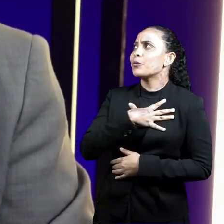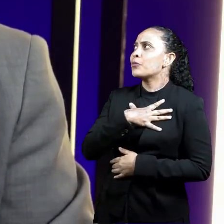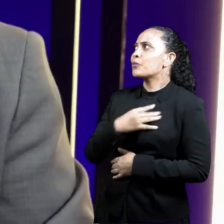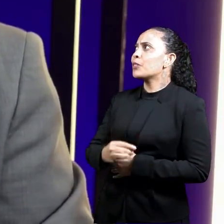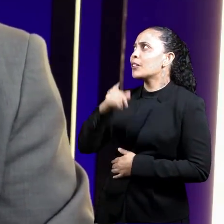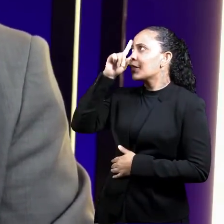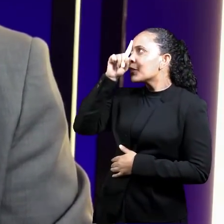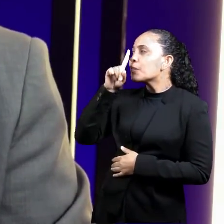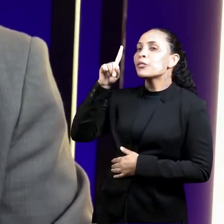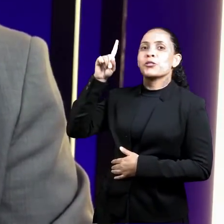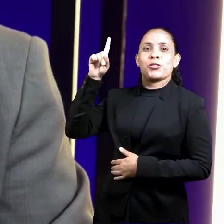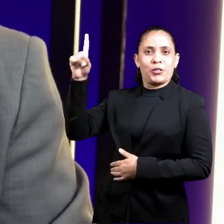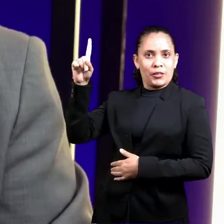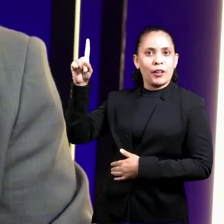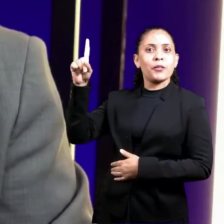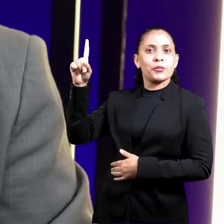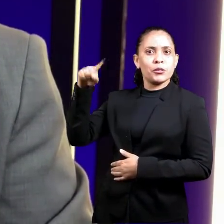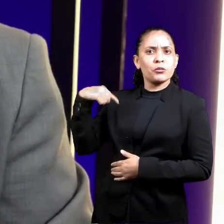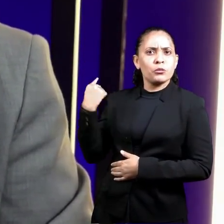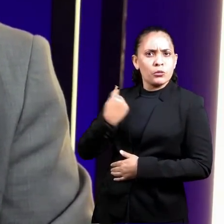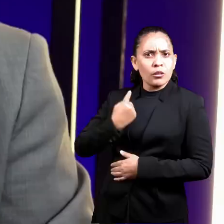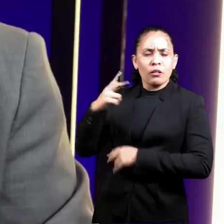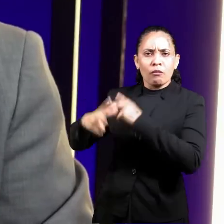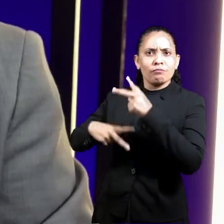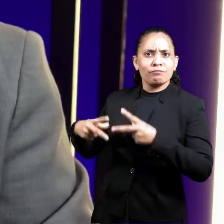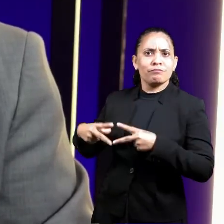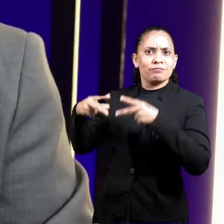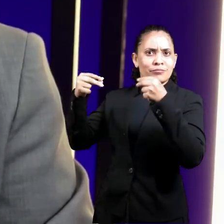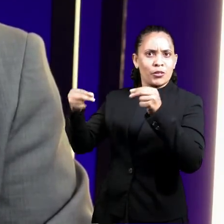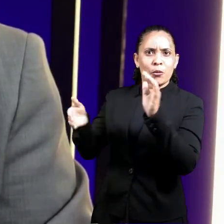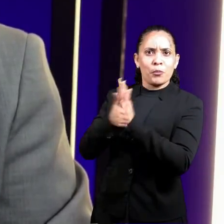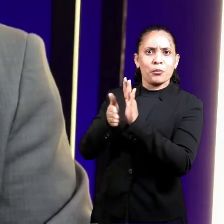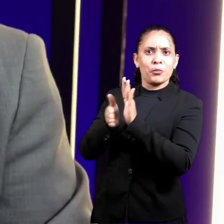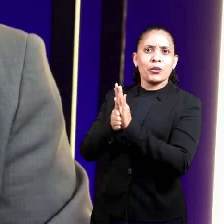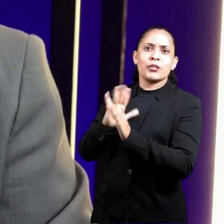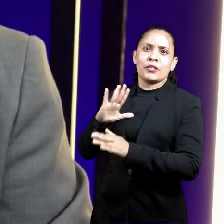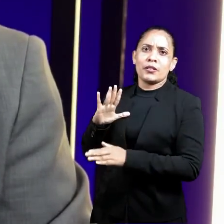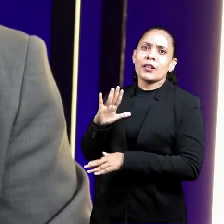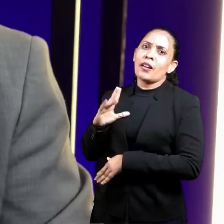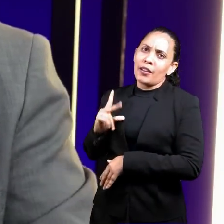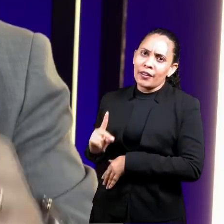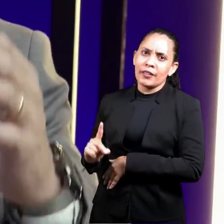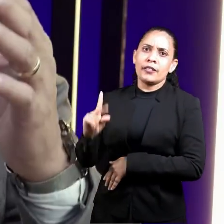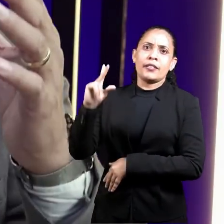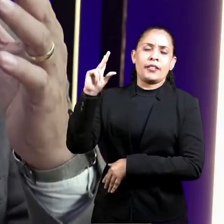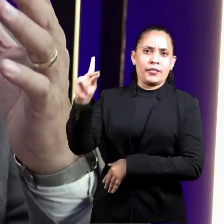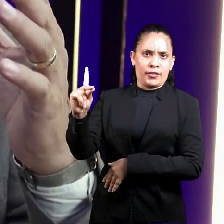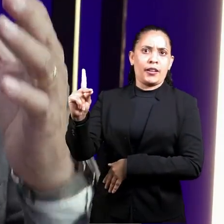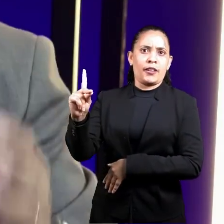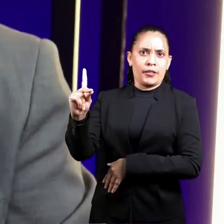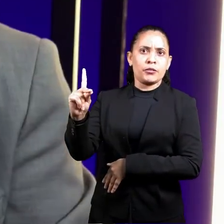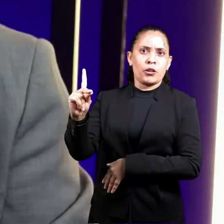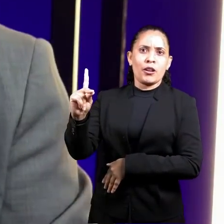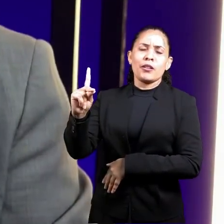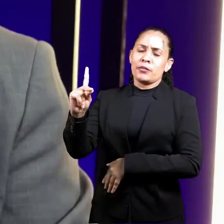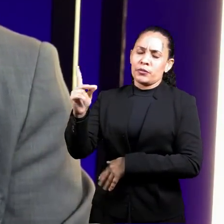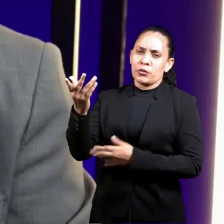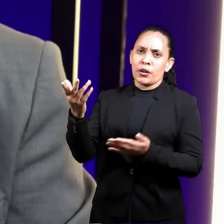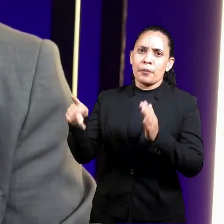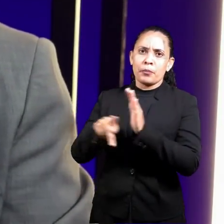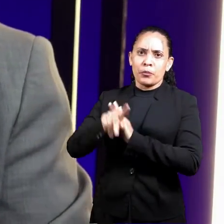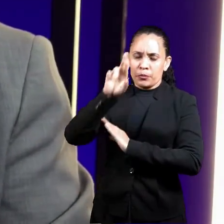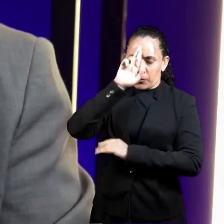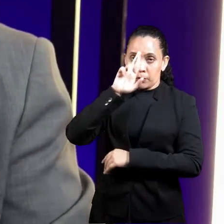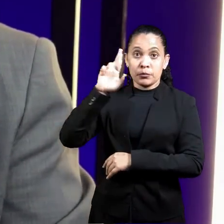né? Co-herdeiros com Cristo de um projeto eterno, de uma aliança, né? de uma